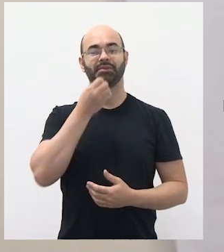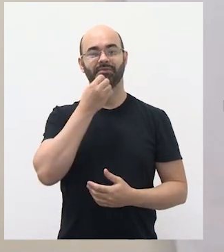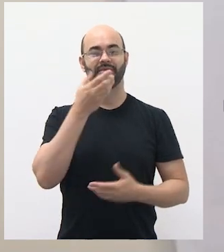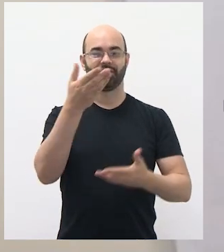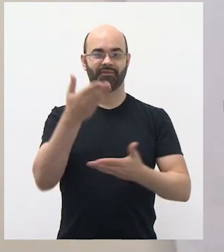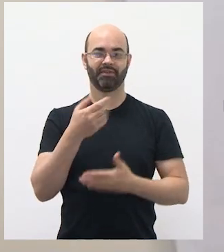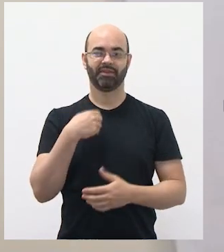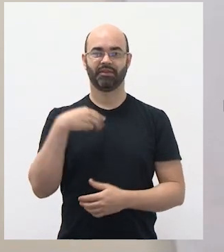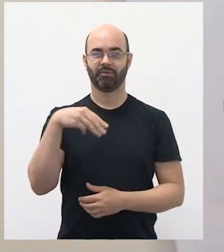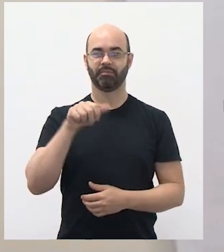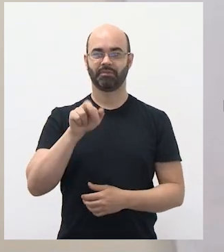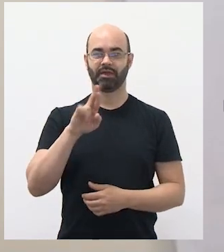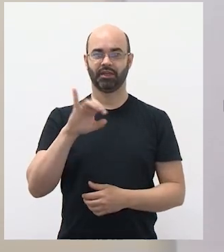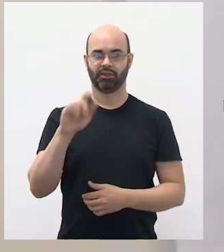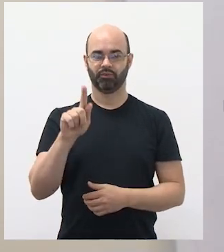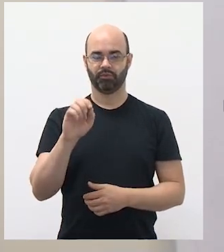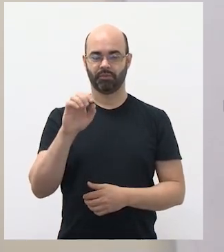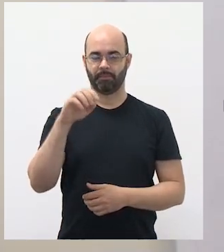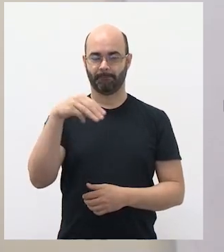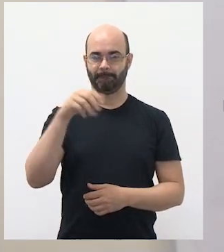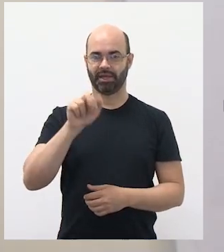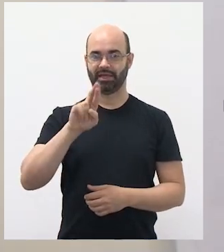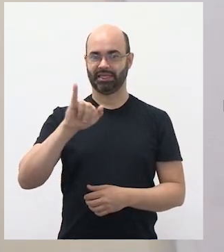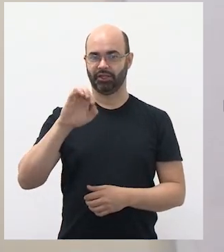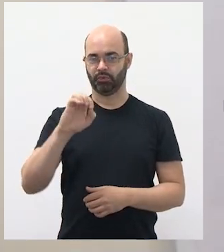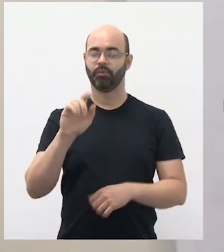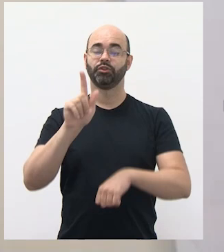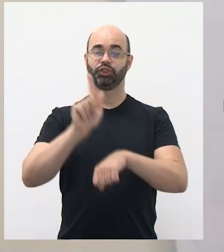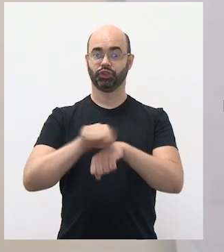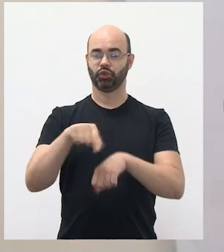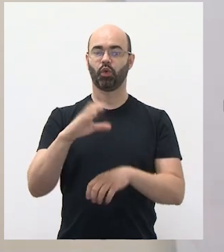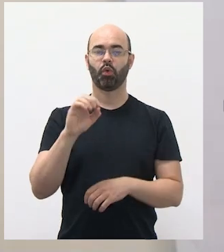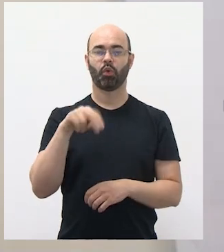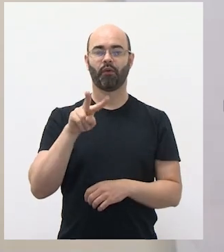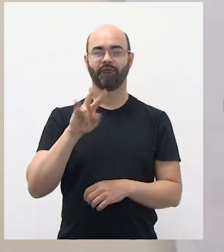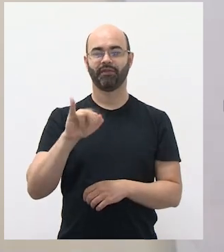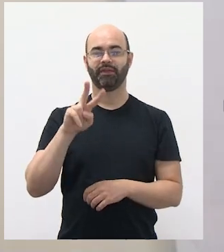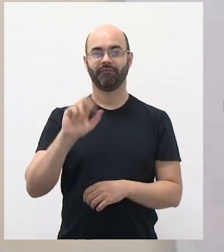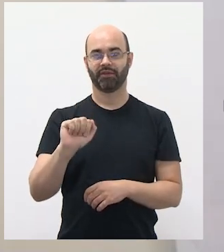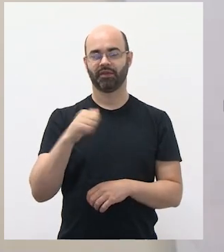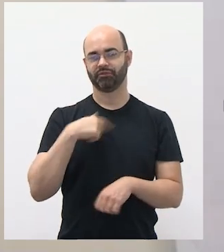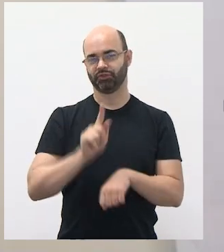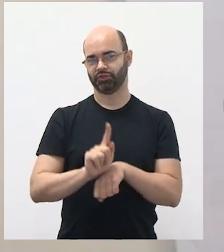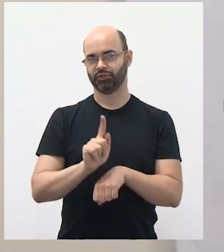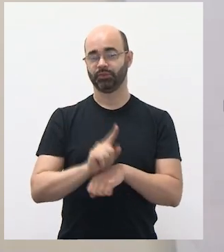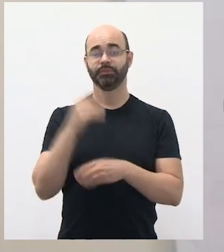gestor do Conviva, e vamos lá. Né? Por favor, o primeiro slide.